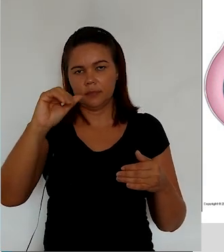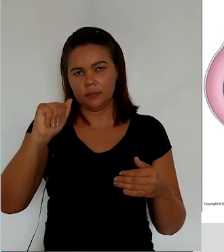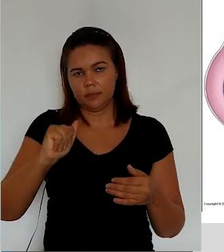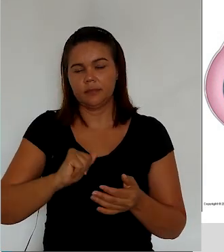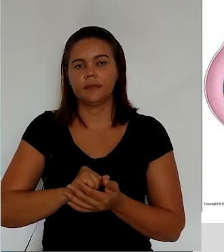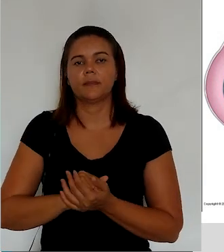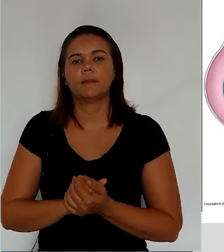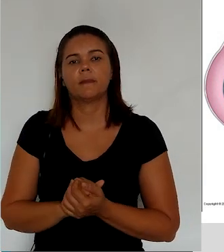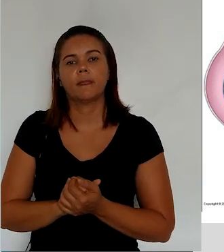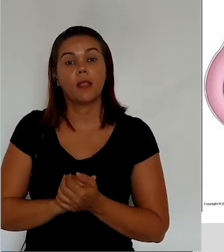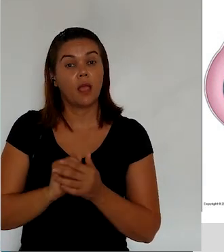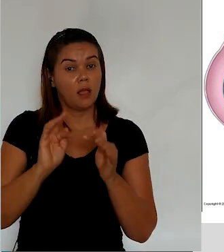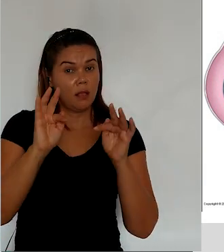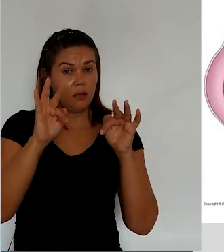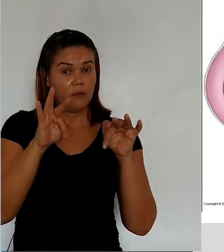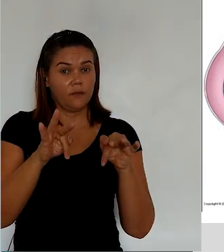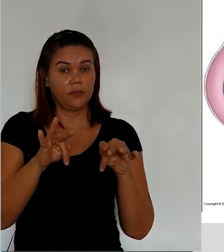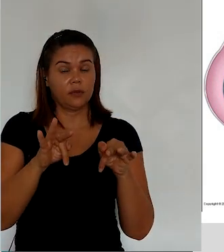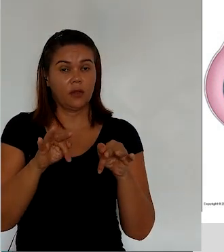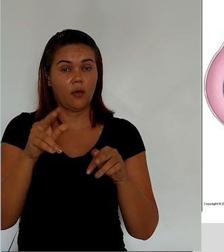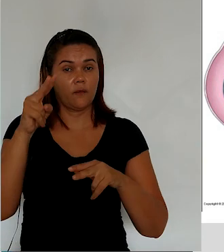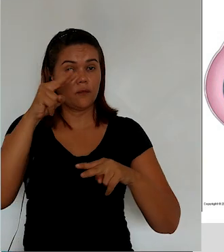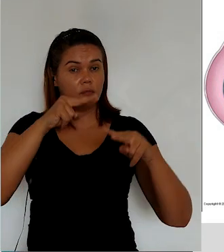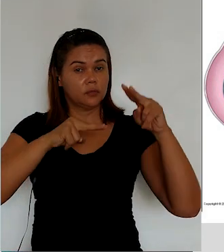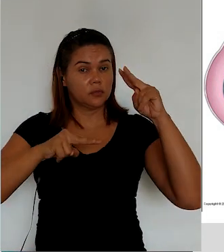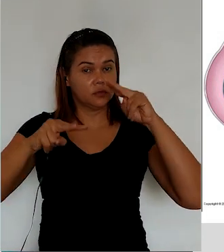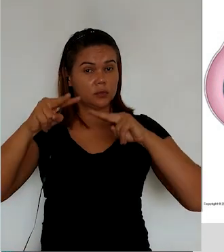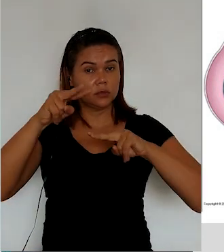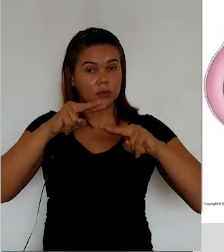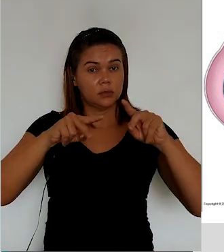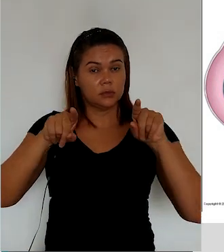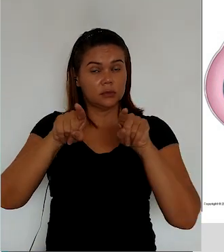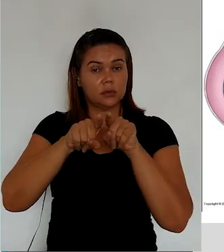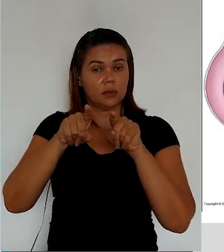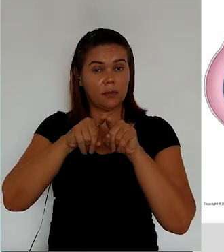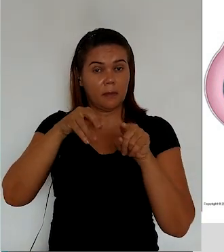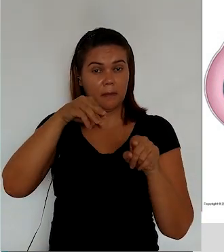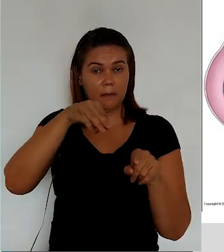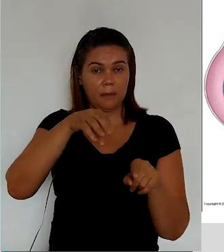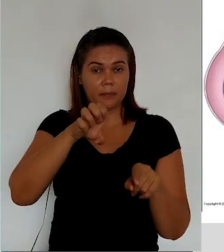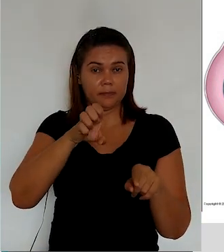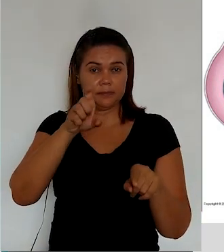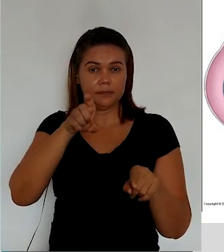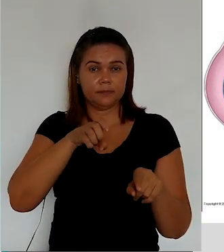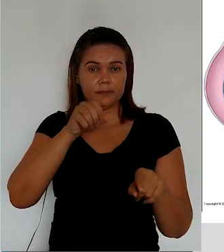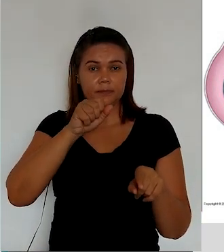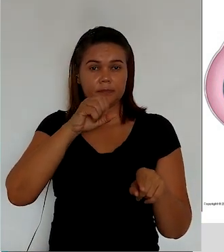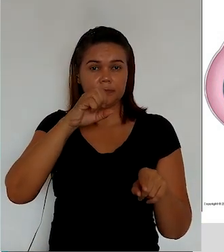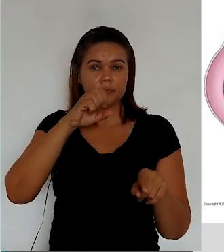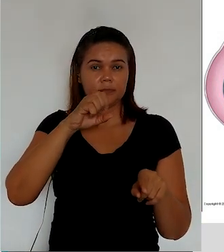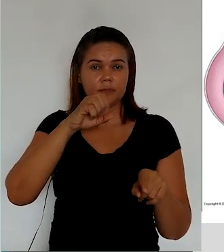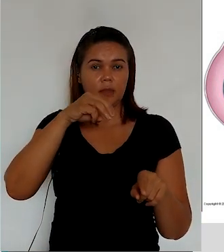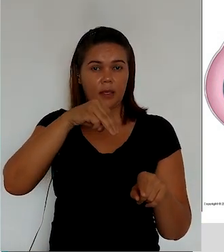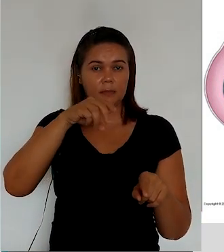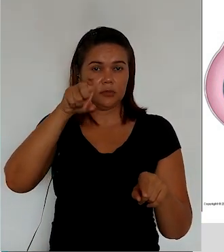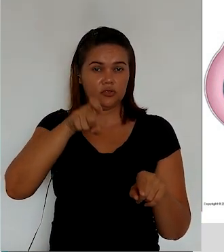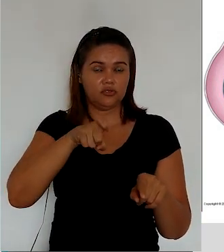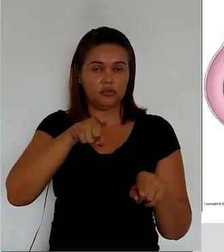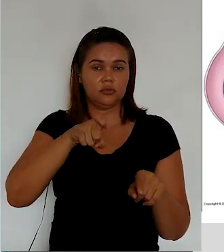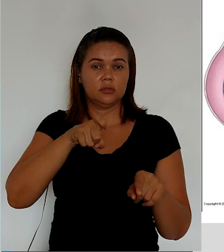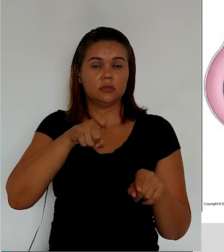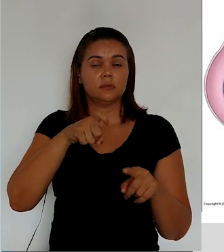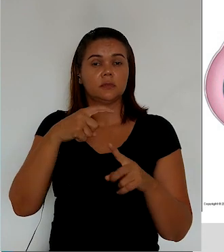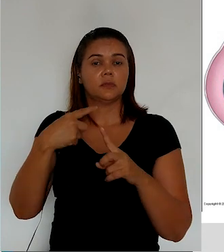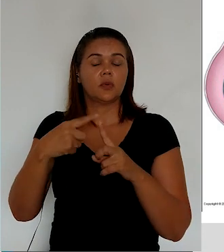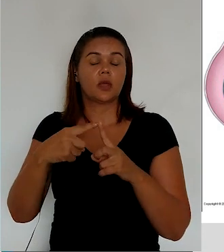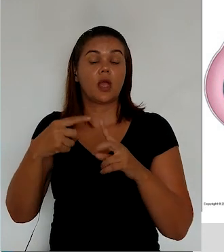Ao final do processo, visualiza-se um mesaxônio interno em contato com